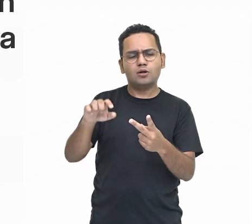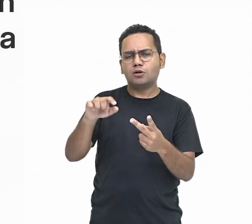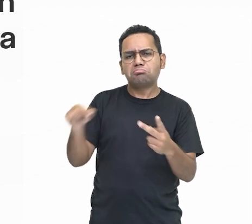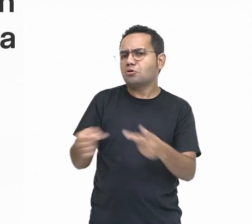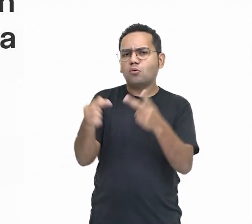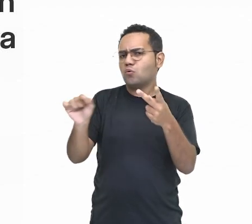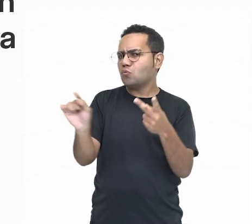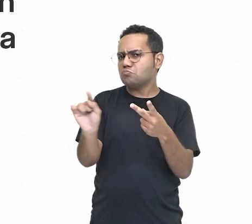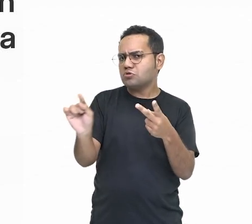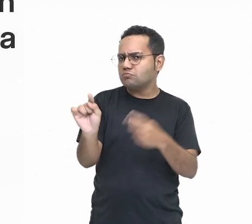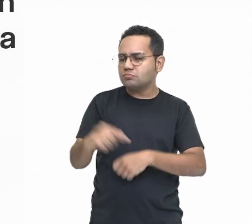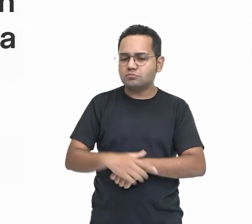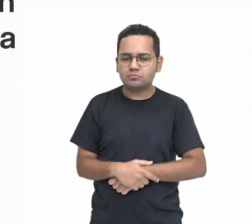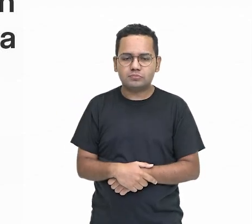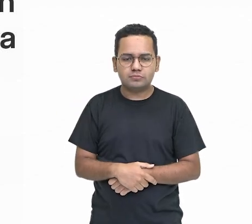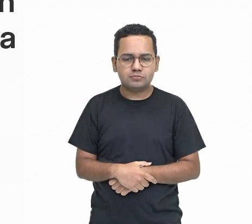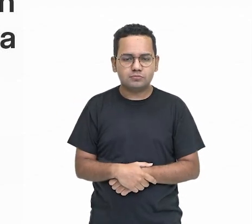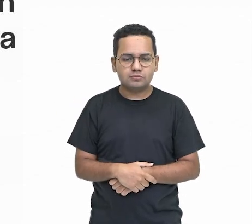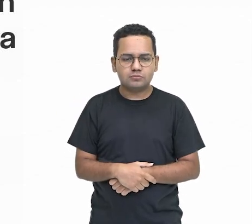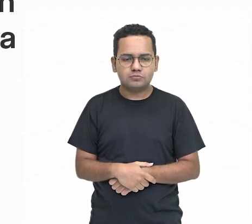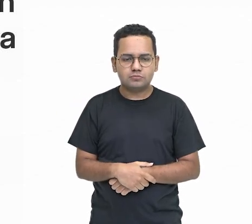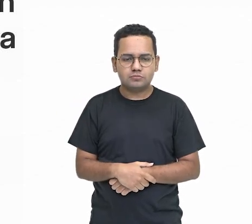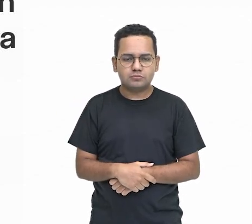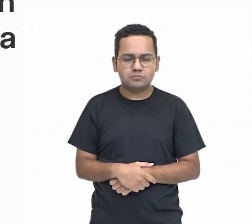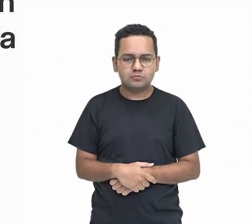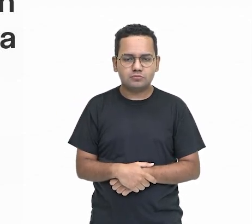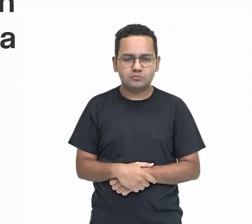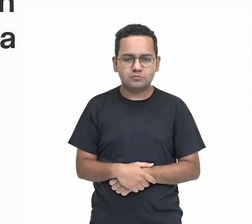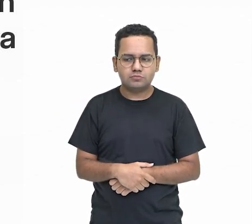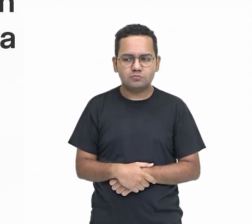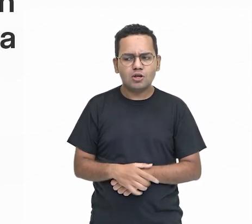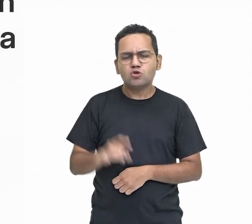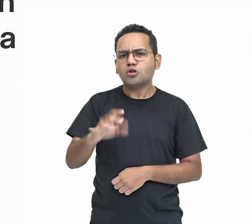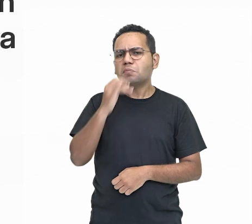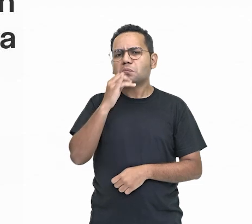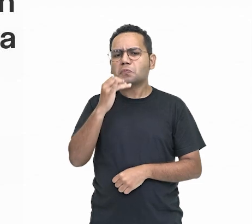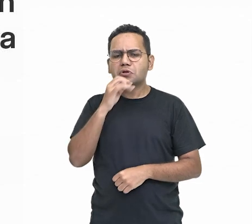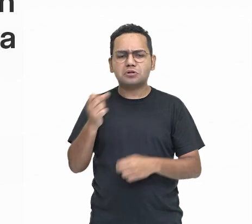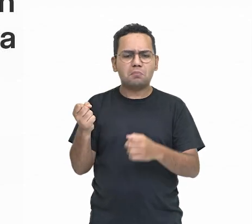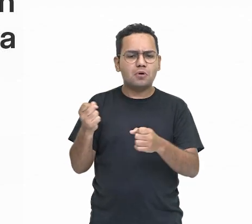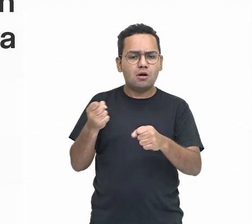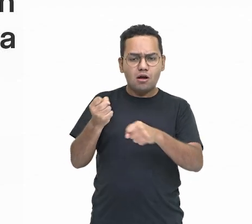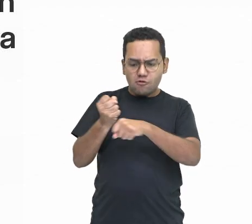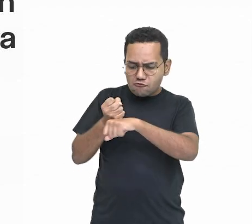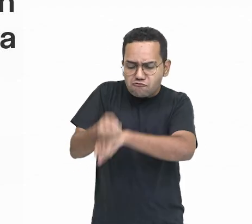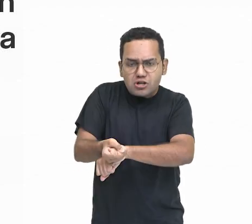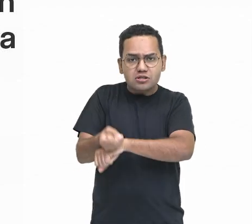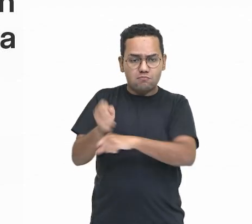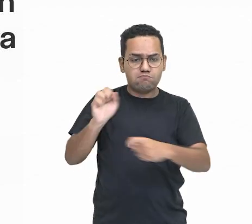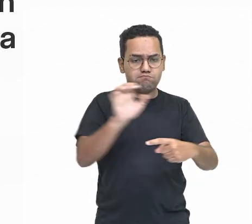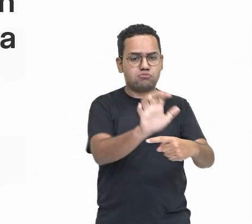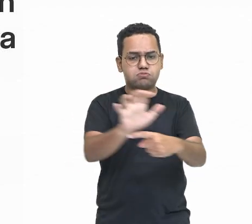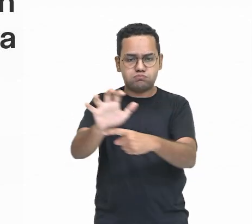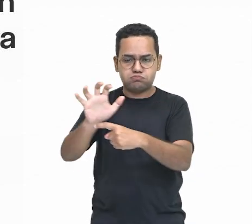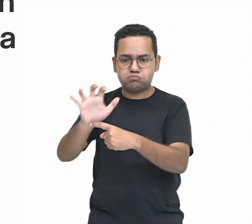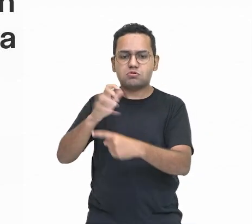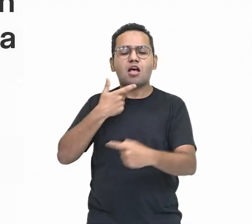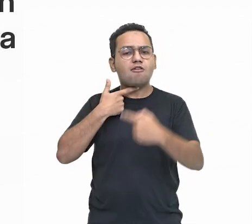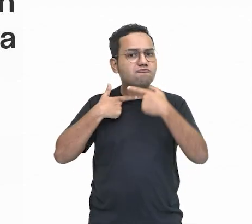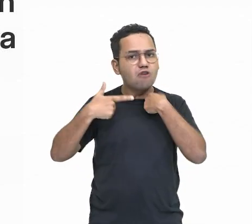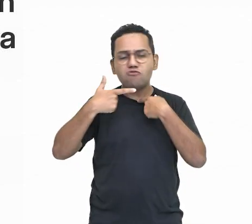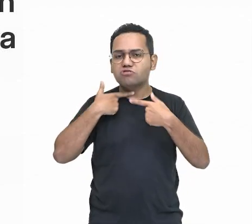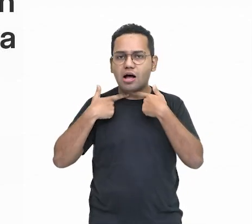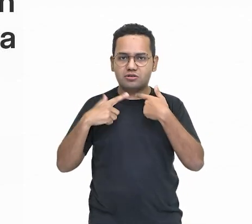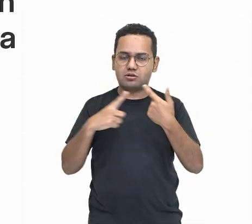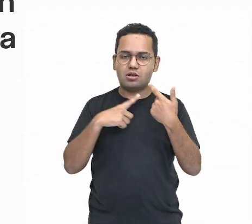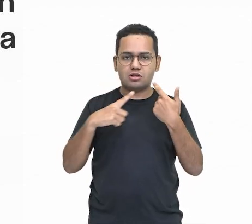ou ilegítima quando pressupõem apenas o uso da força para a imposição da